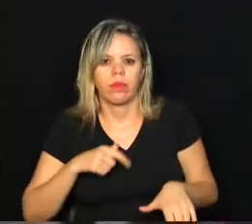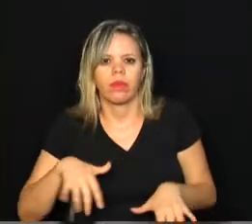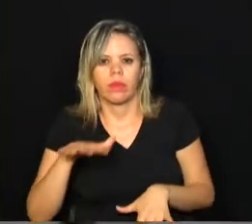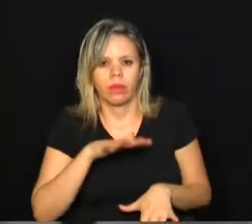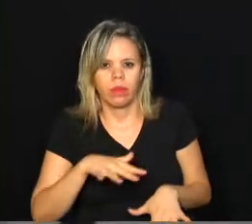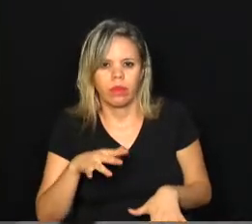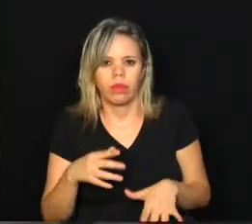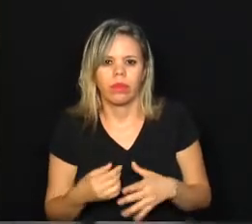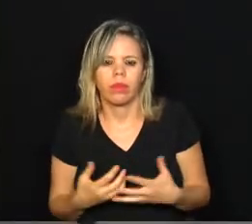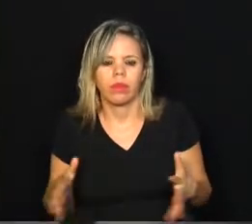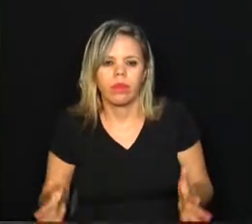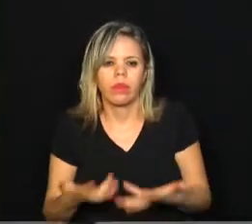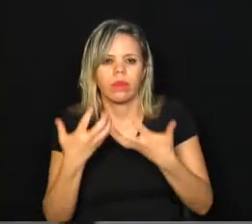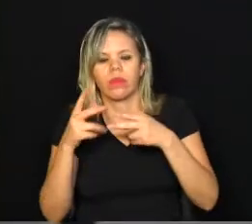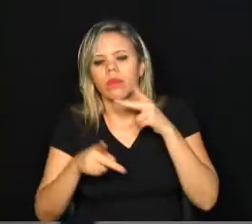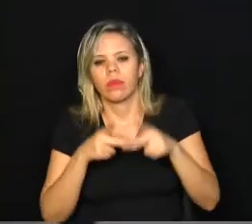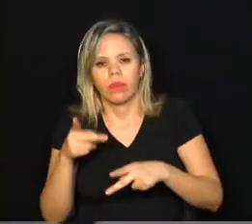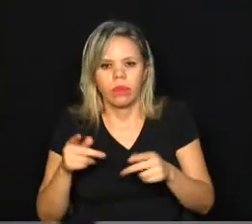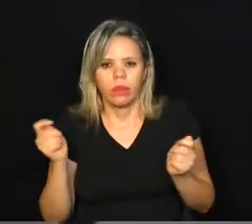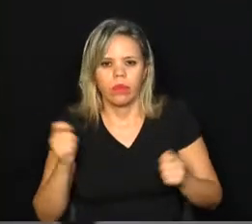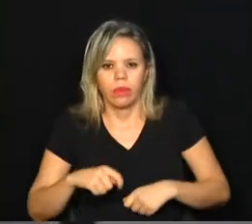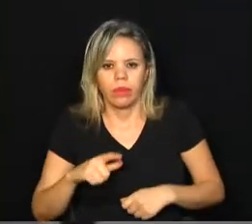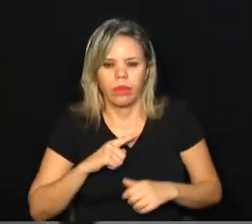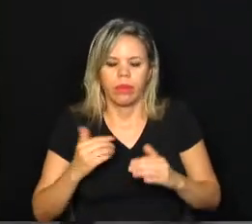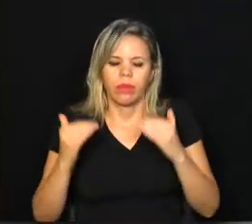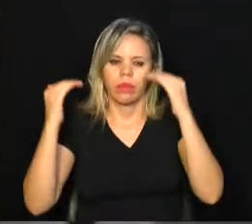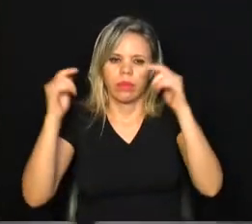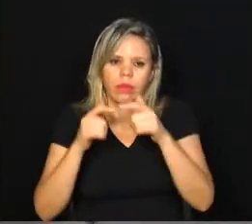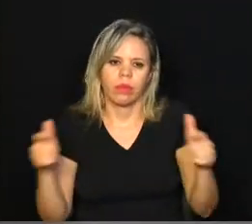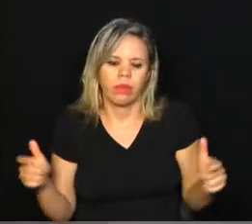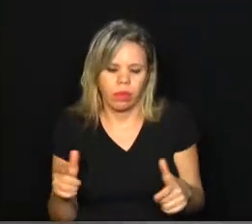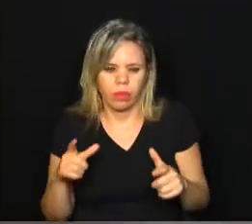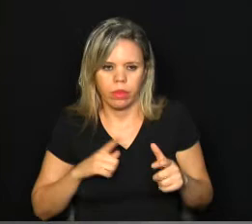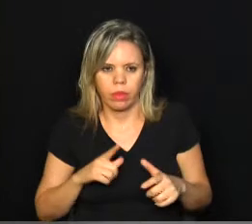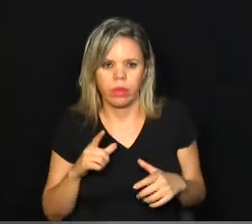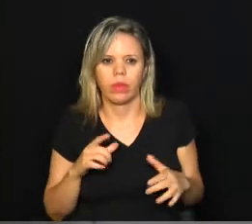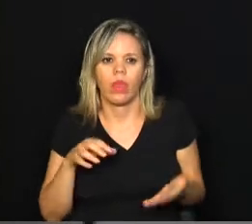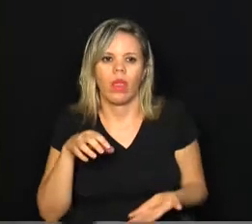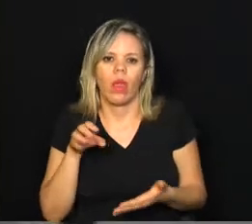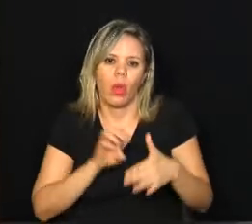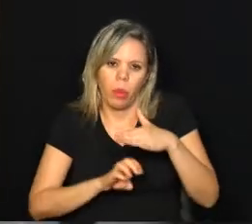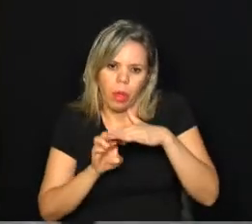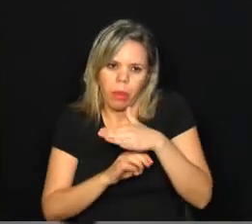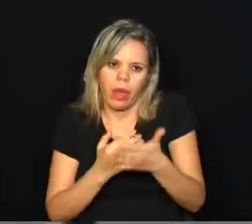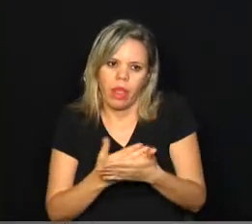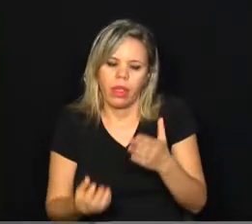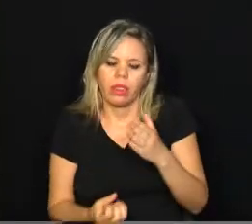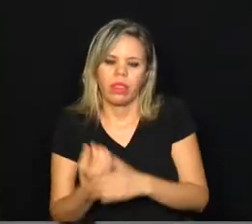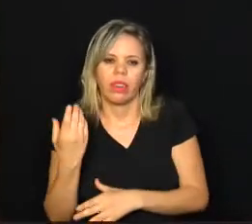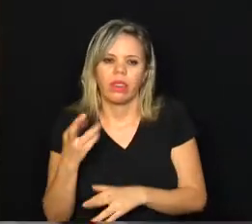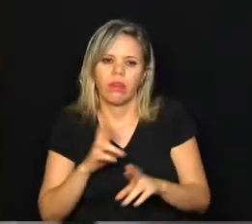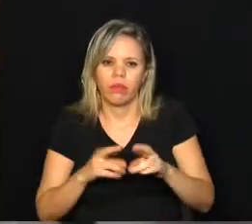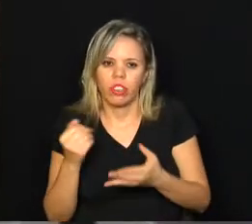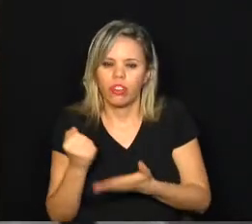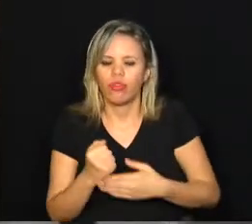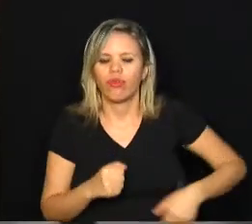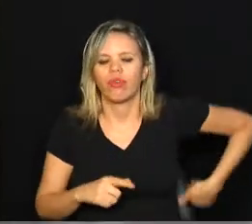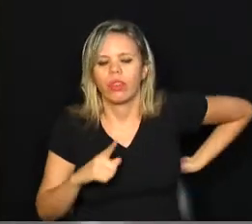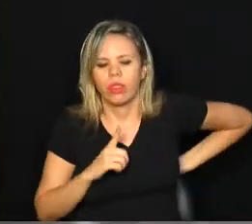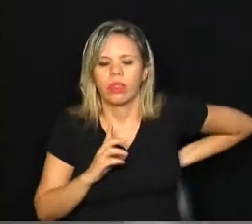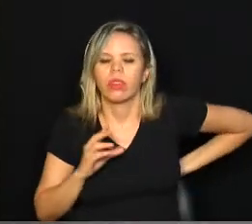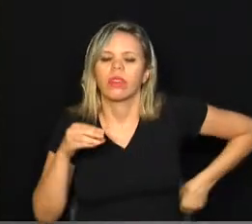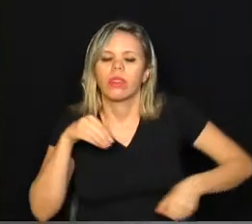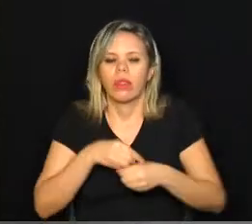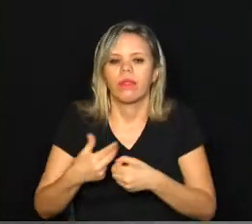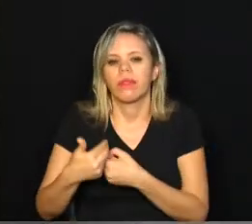de fomento para que essas pessoas possam crescer. Então, a gente tem uma incubadora dentro da Unicamp, você tem parcerias